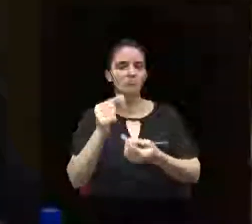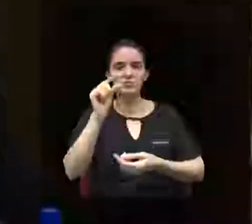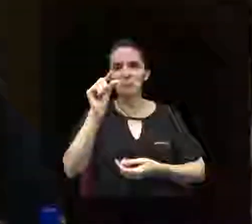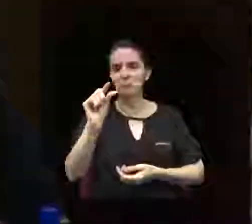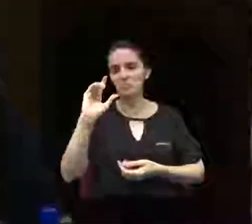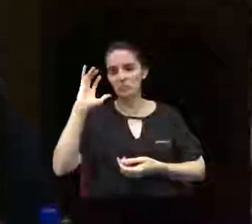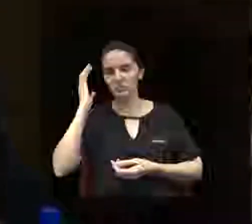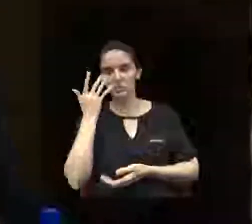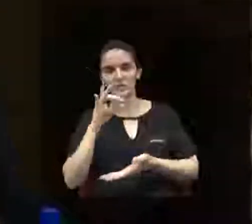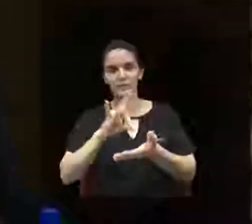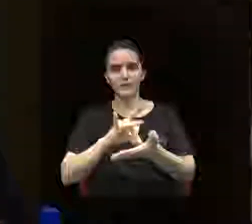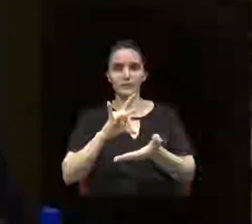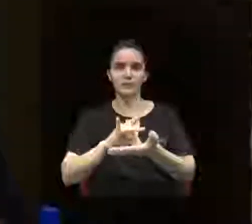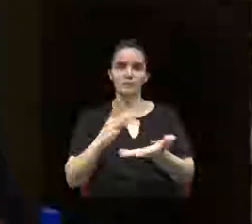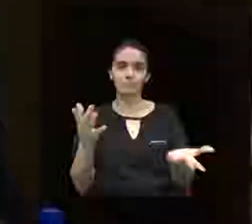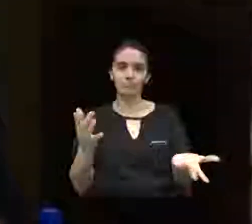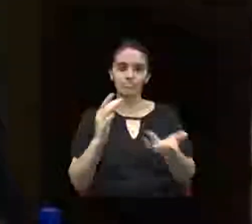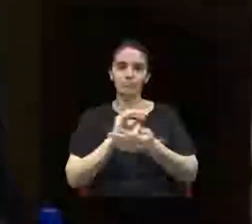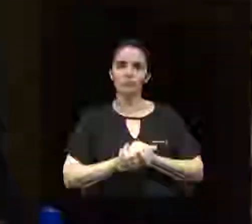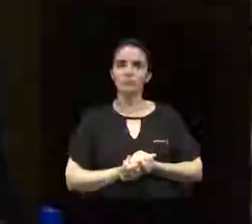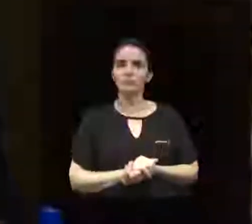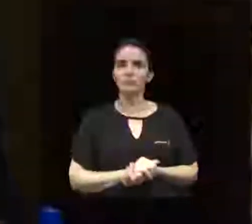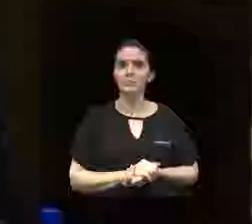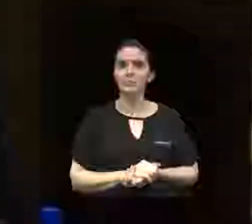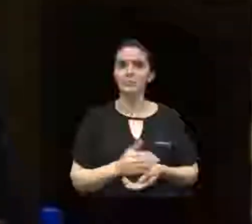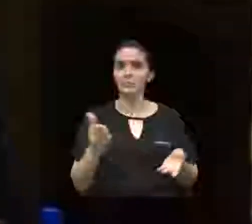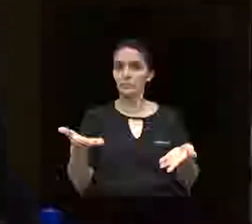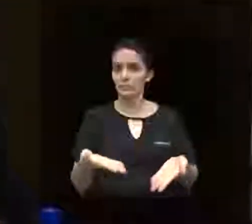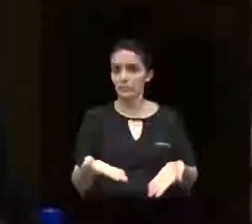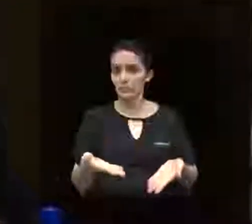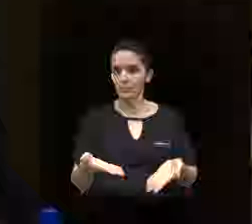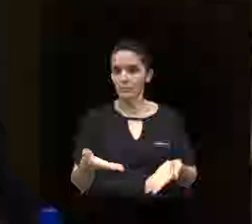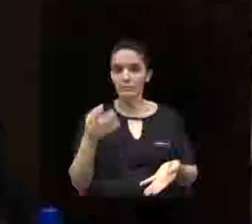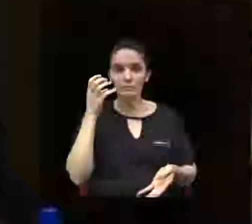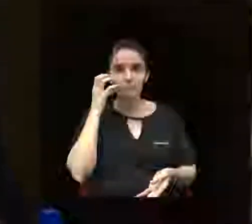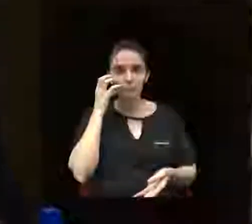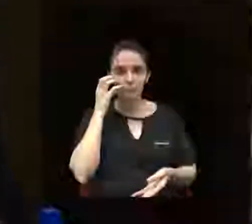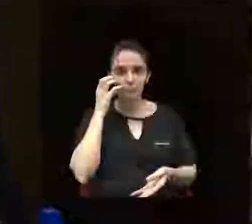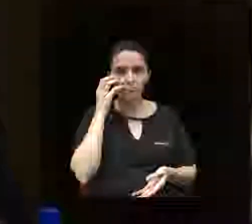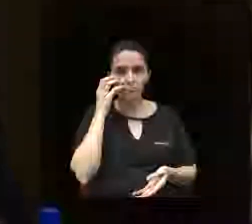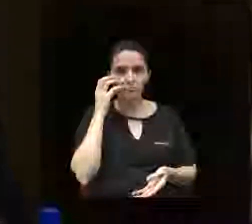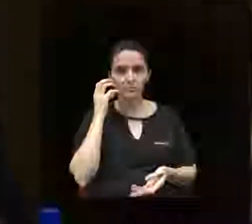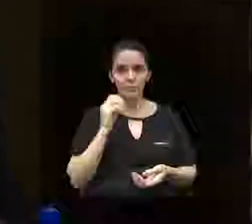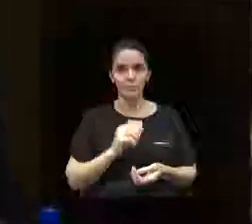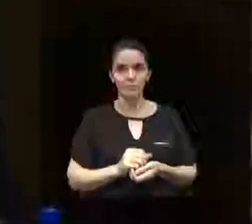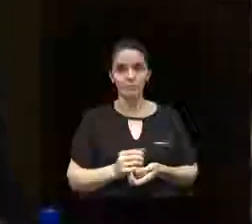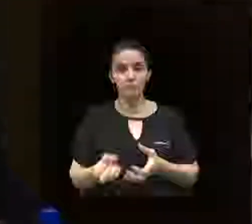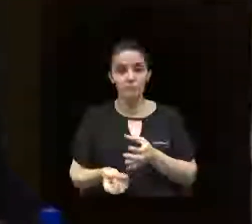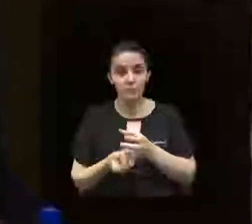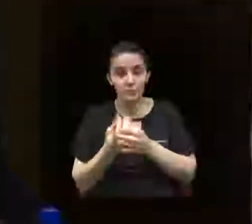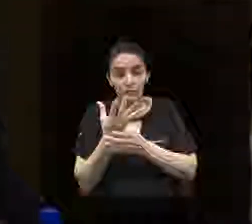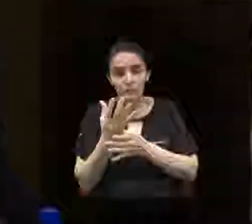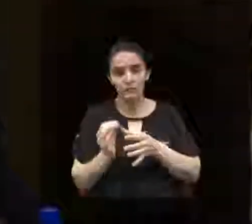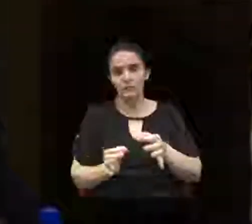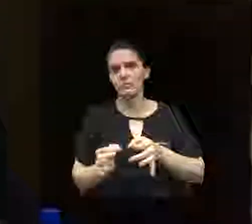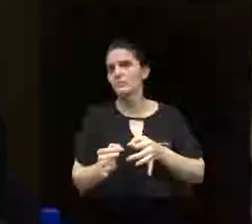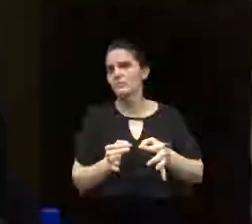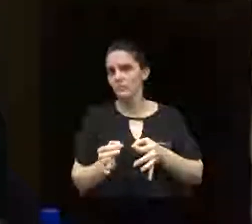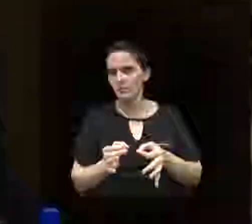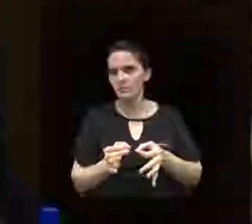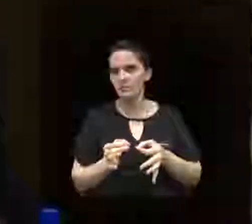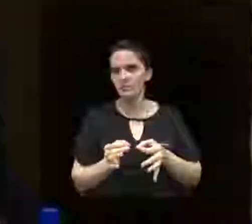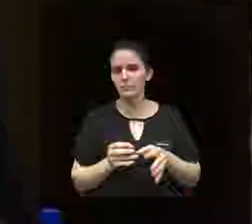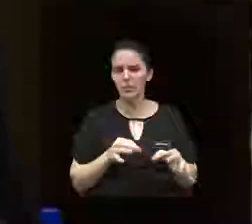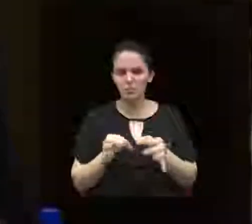estão vigorando. Então, esse projeto aí, você vive o projeto. É isso que é o bonito do seu projeto. Você